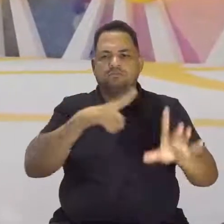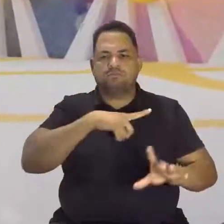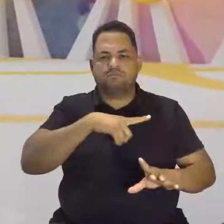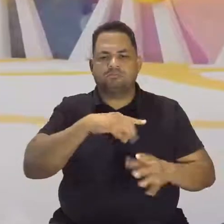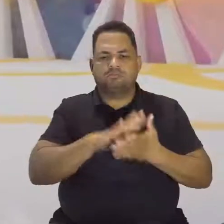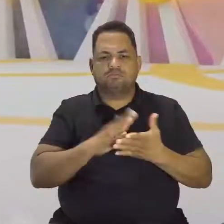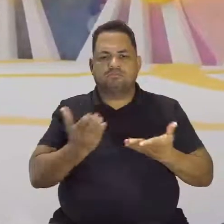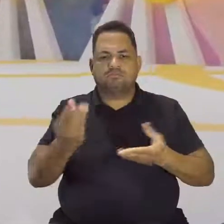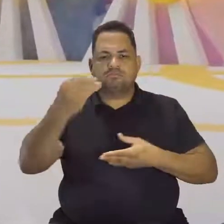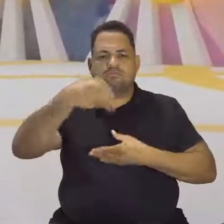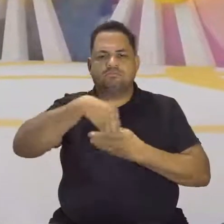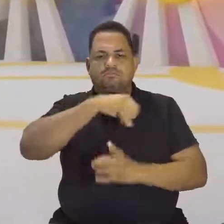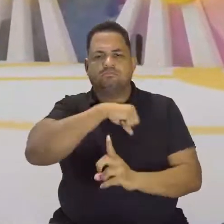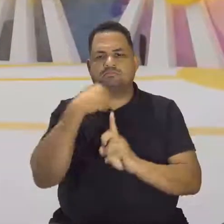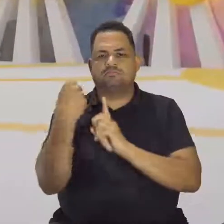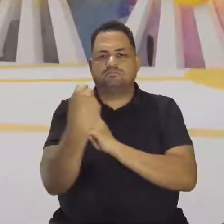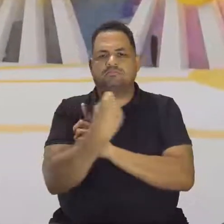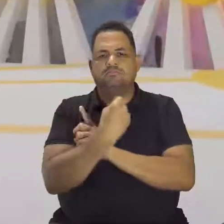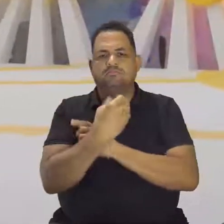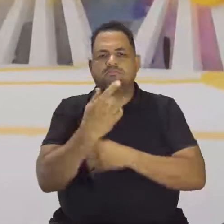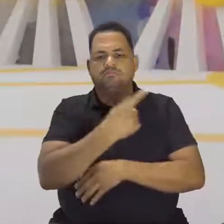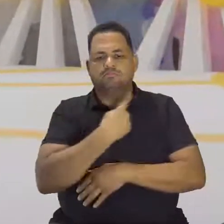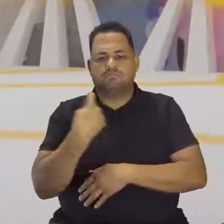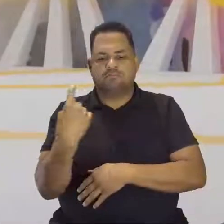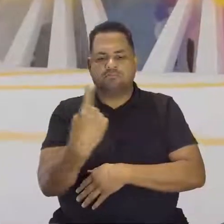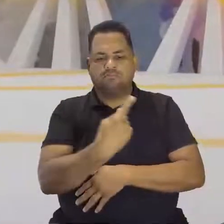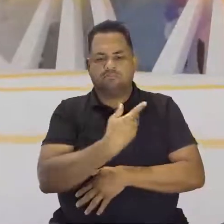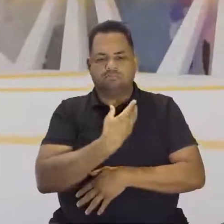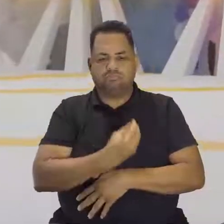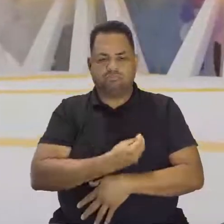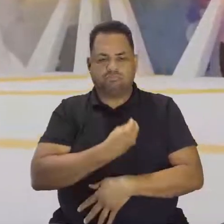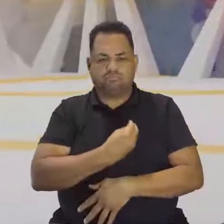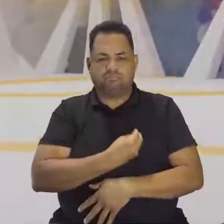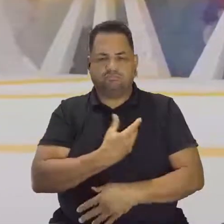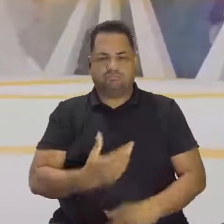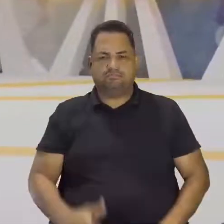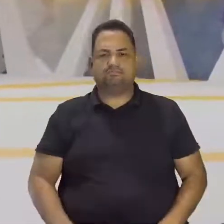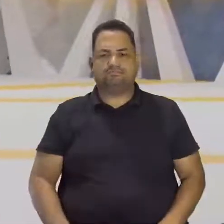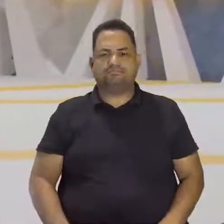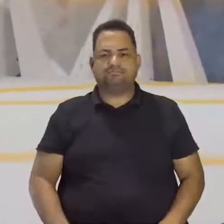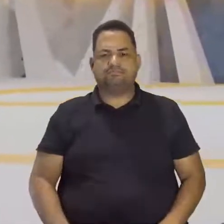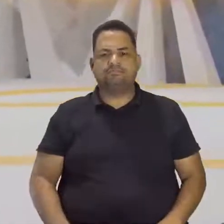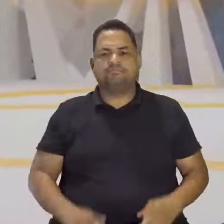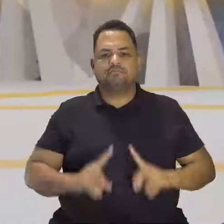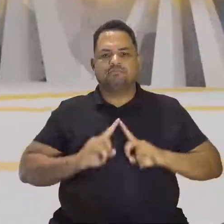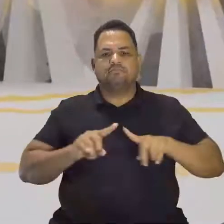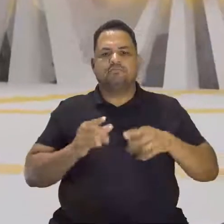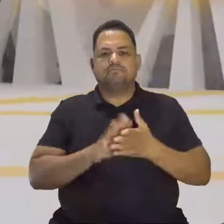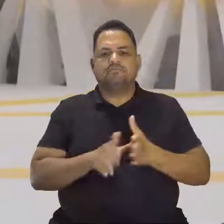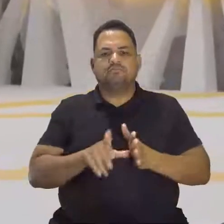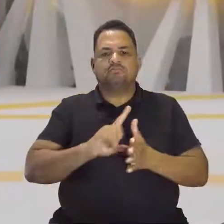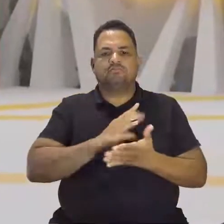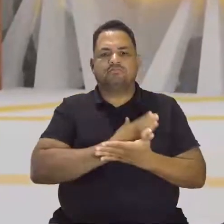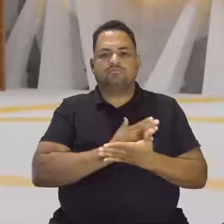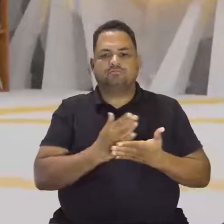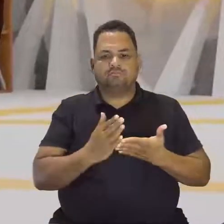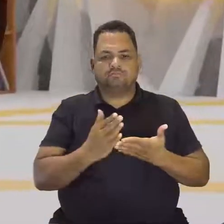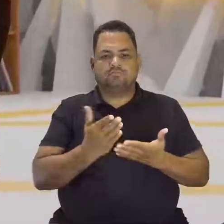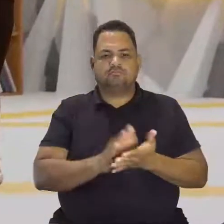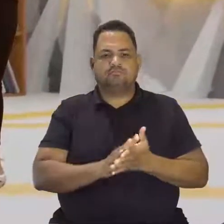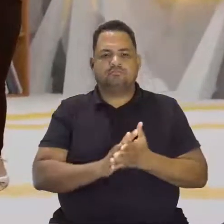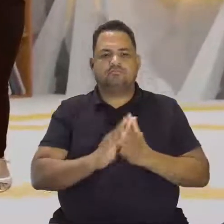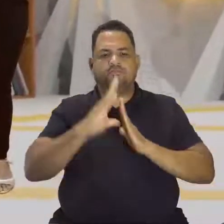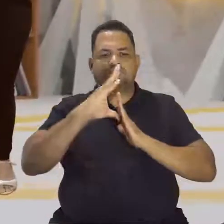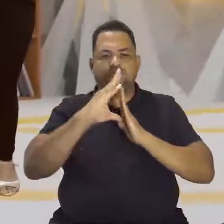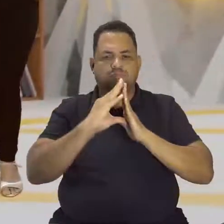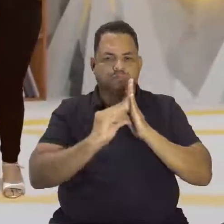perante aí essa sociedade da qual todos nós fazemos parte, né? Mas antes eu queria iniciar aqui os nossos conteúdos,